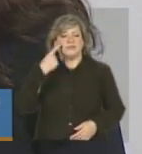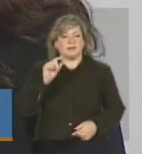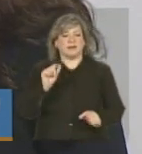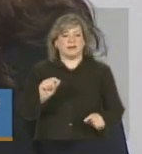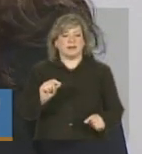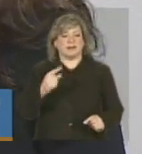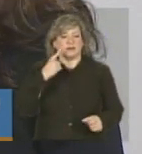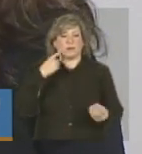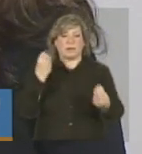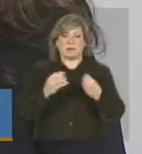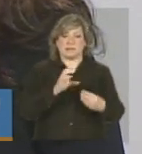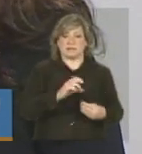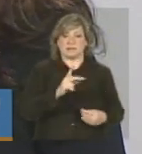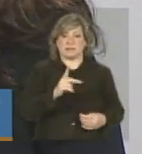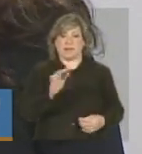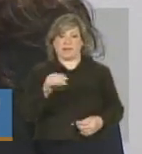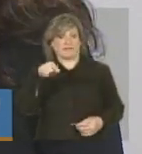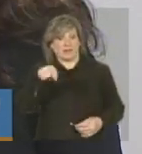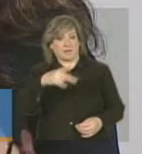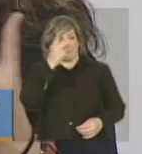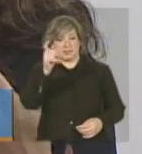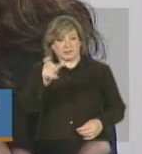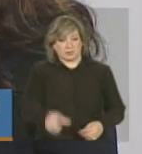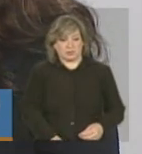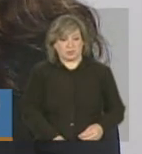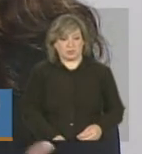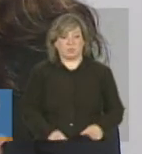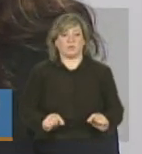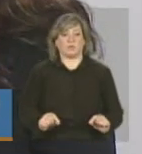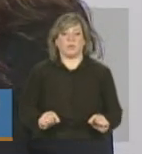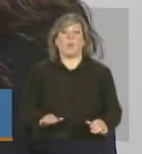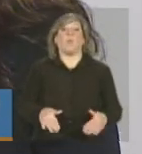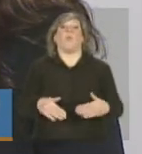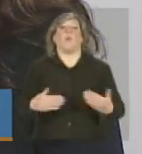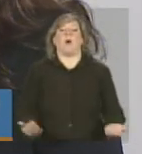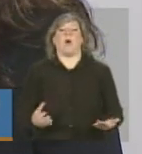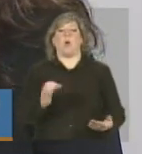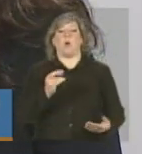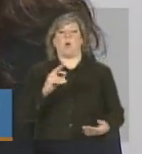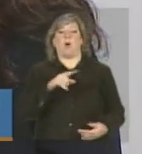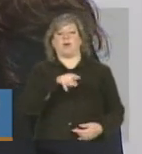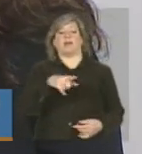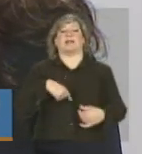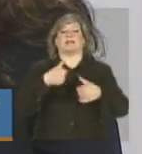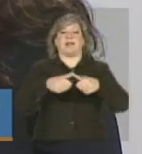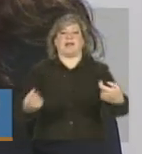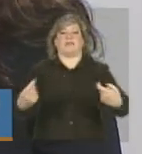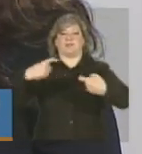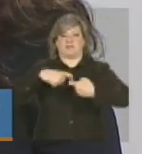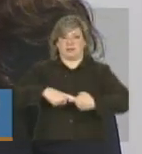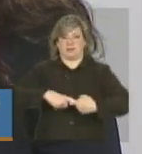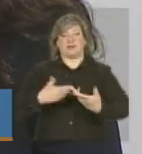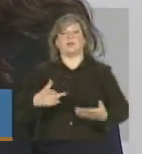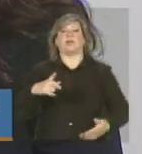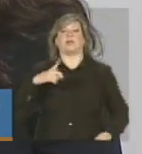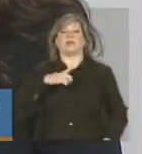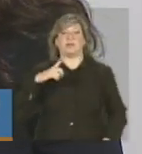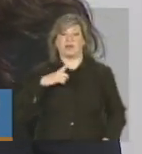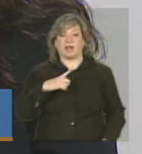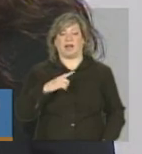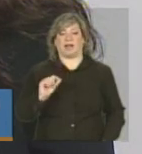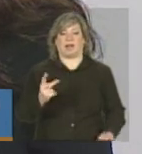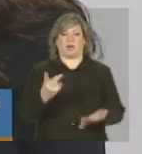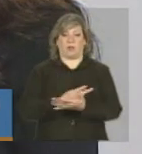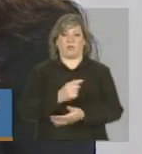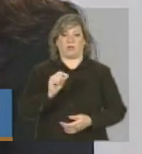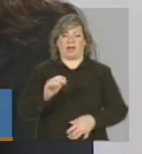por meio do CPF daquela pessoa, a quais órgãos ela está vinculada. Então, tem acontecido